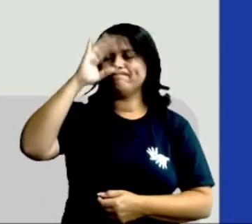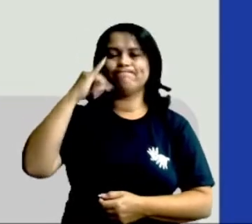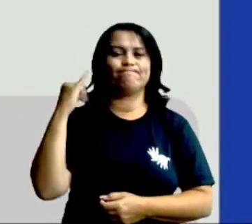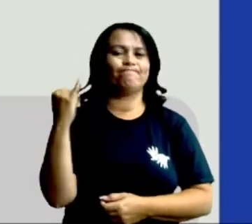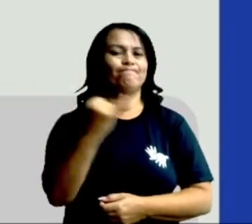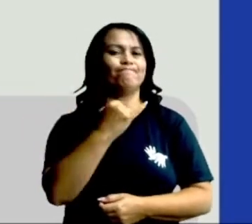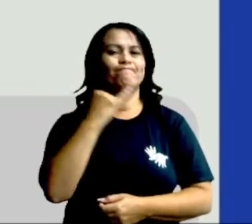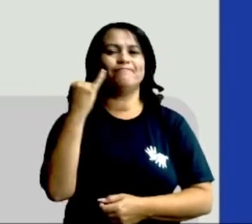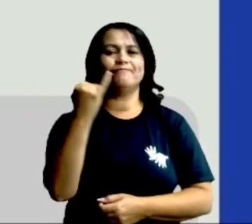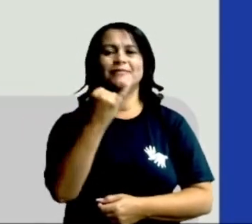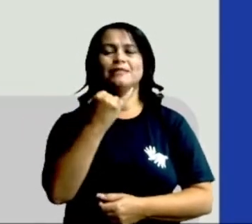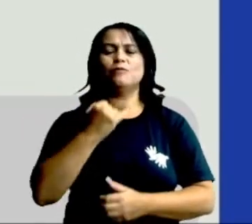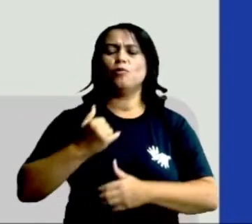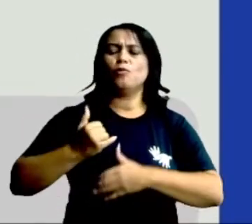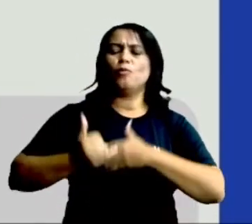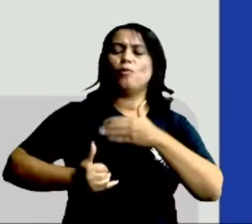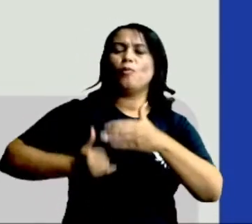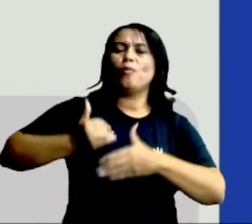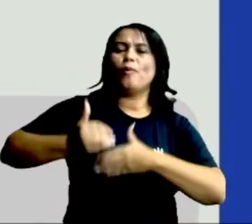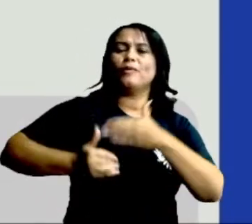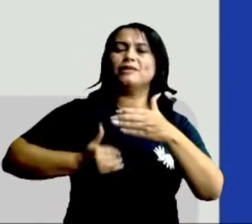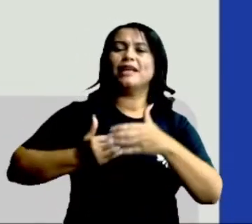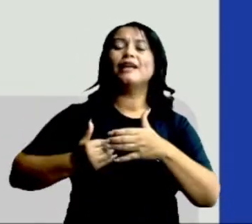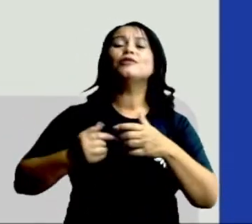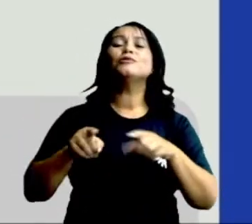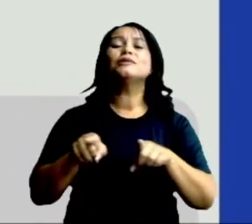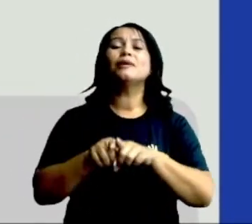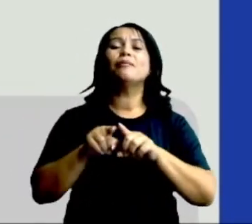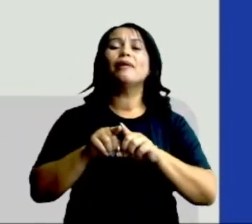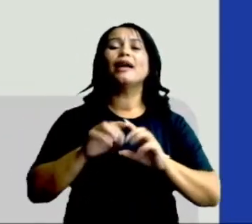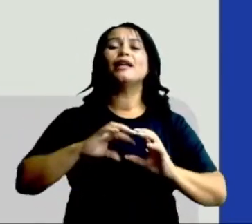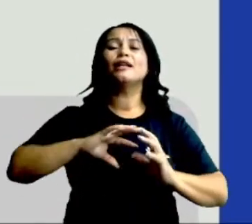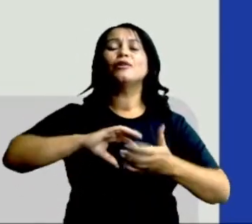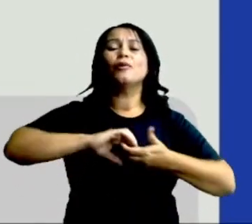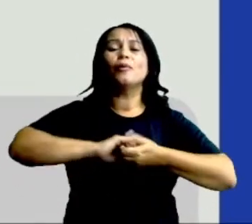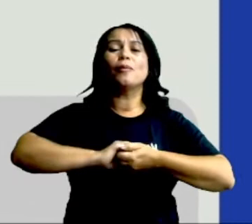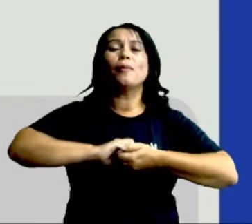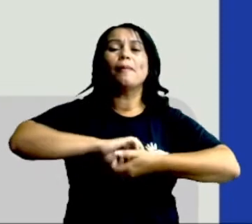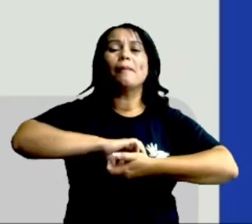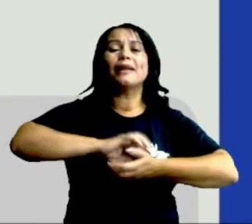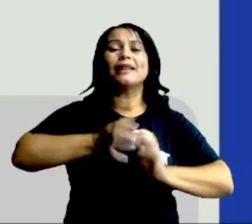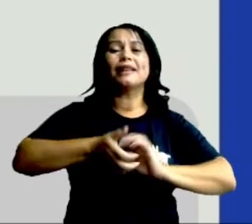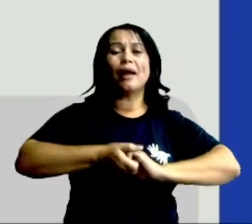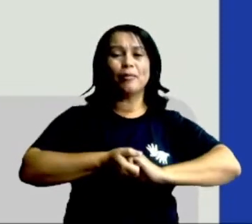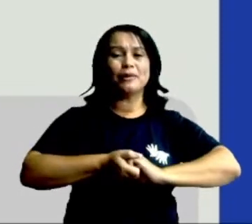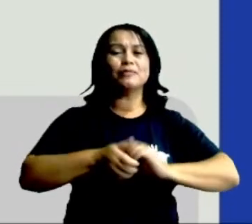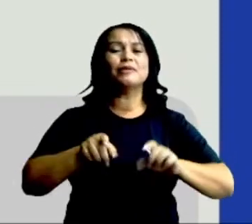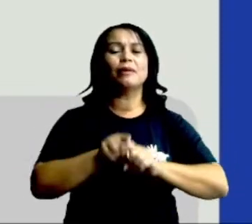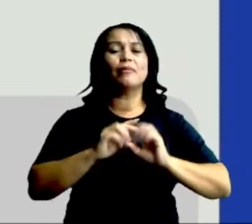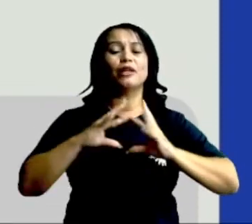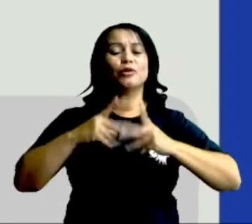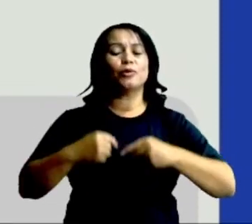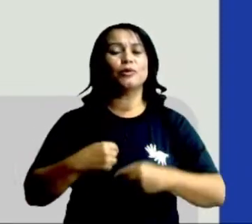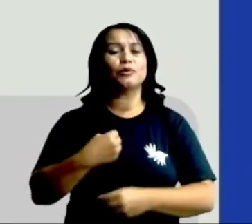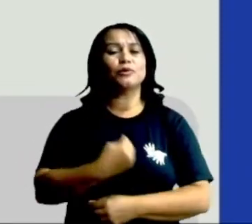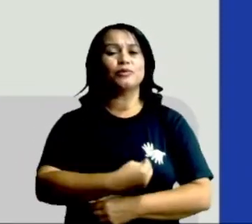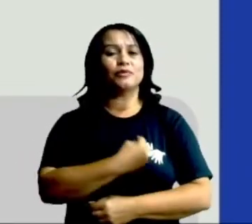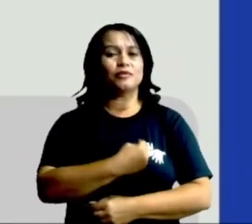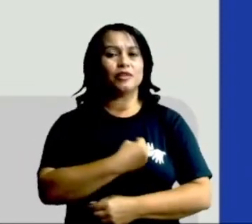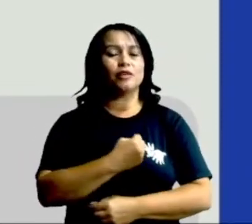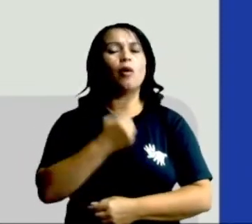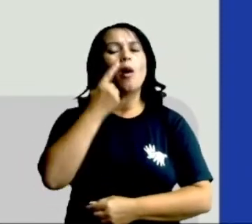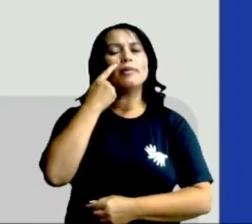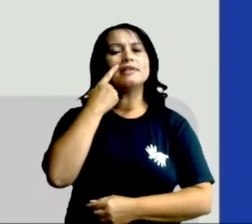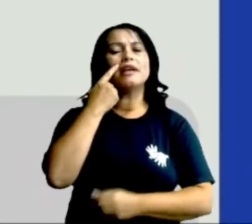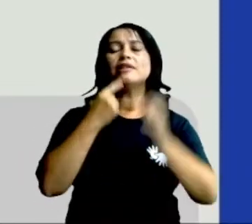fundamental dentro do processo do metabolismo dos seres vivos. A gente vai ver mais adiante que a água é fundamental, por exemplo,